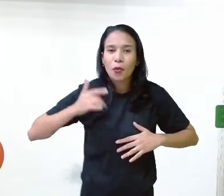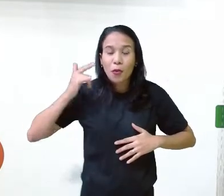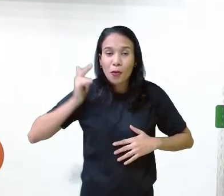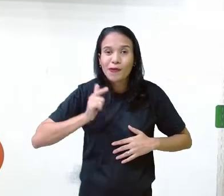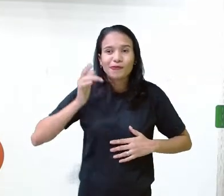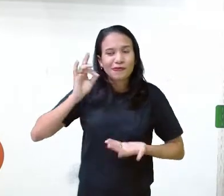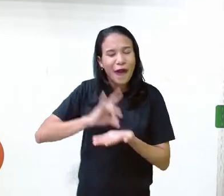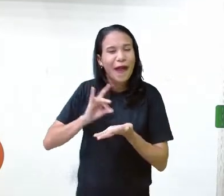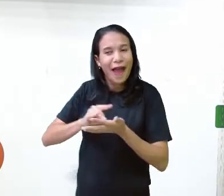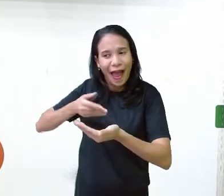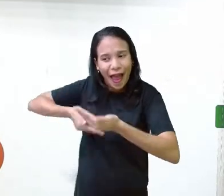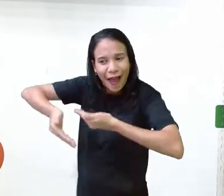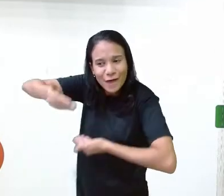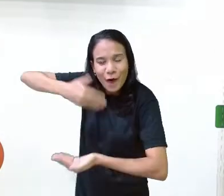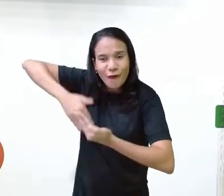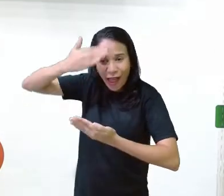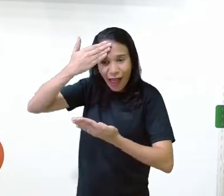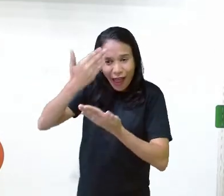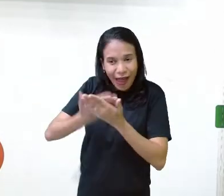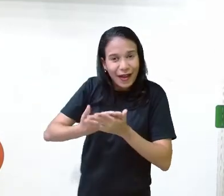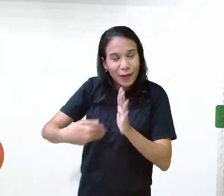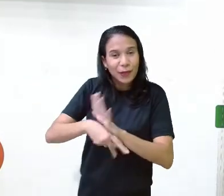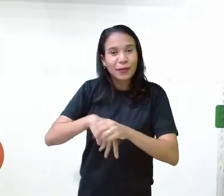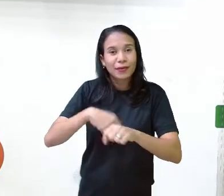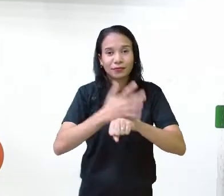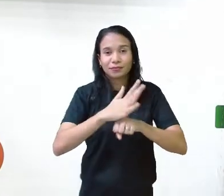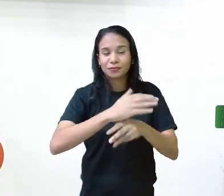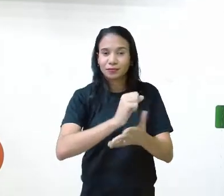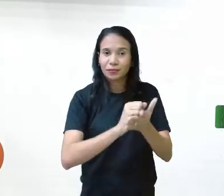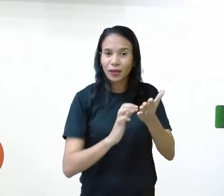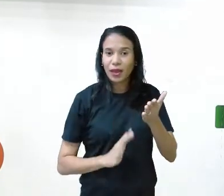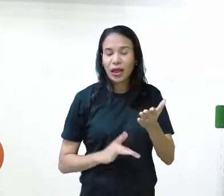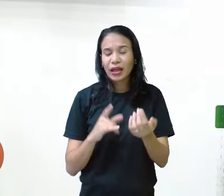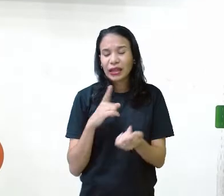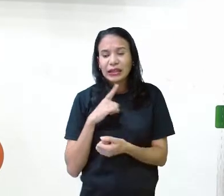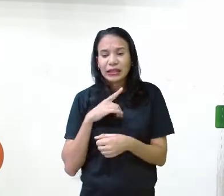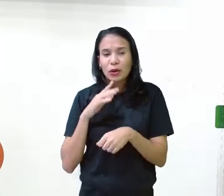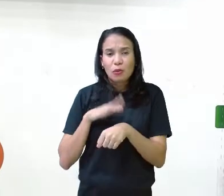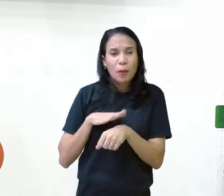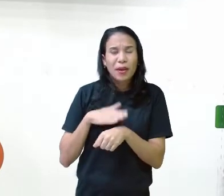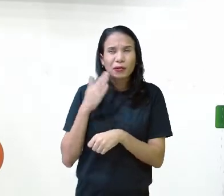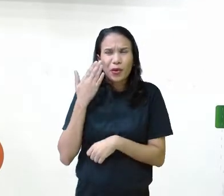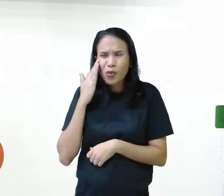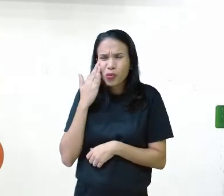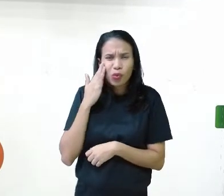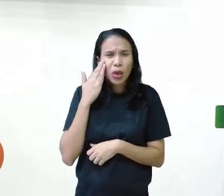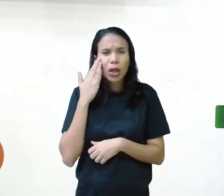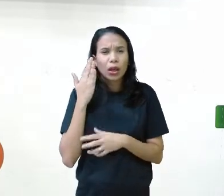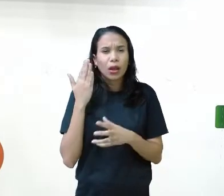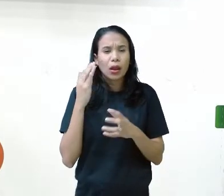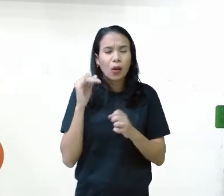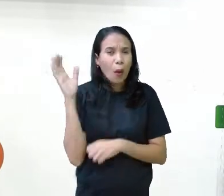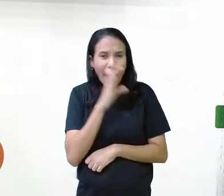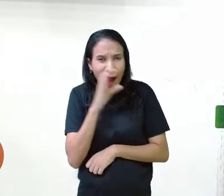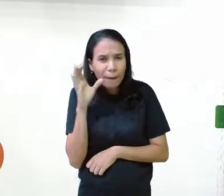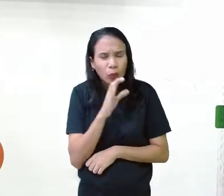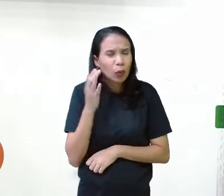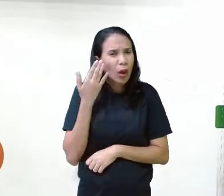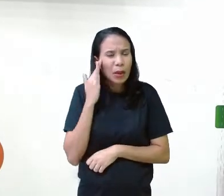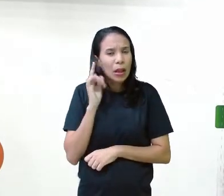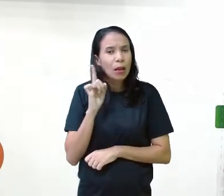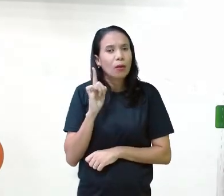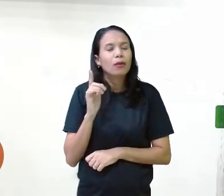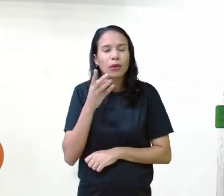se envolver nas atividades, mesmo que em algum momento ele não entenda tão rápido.